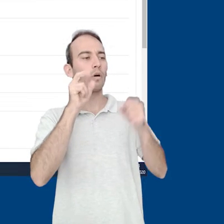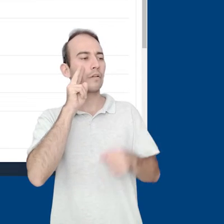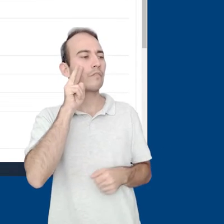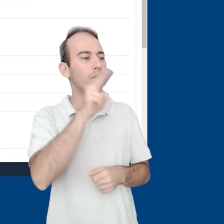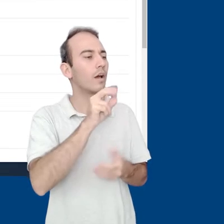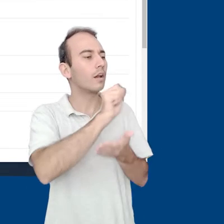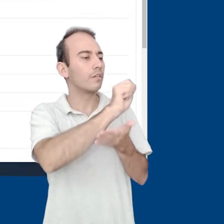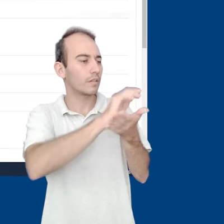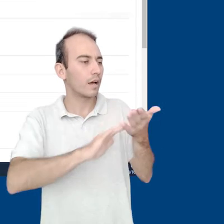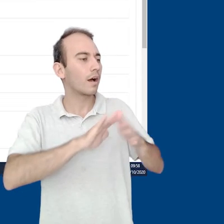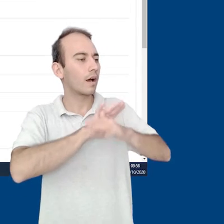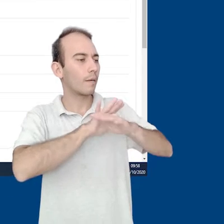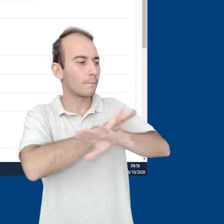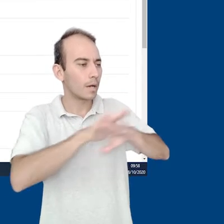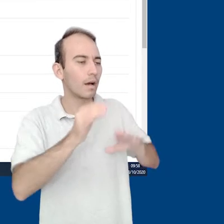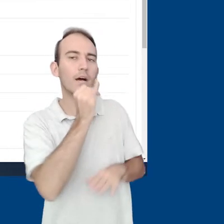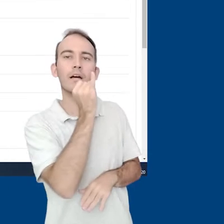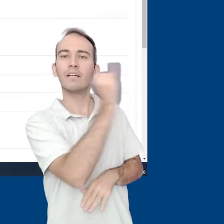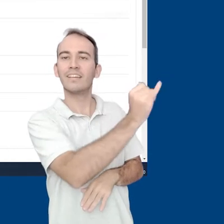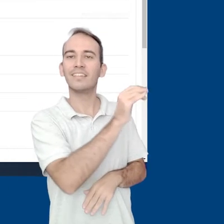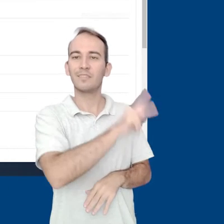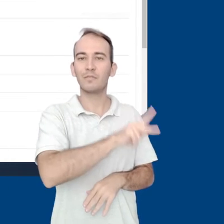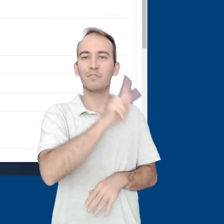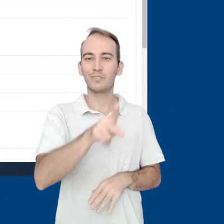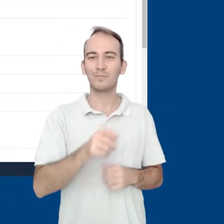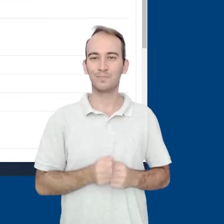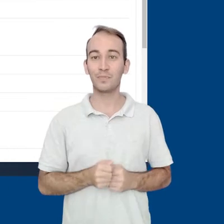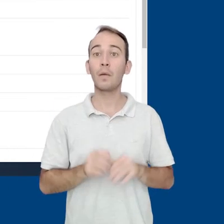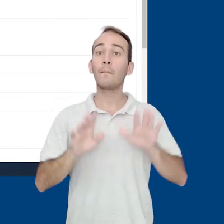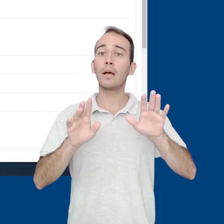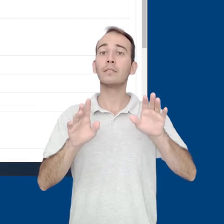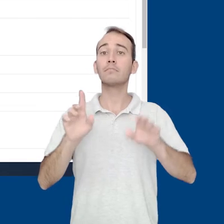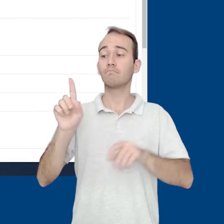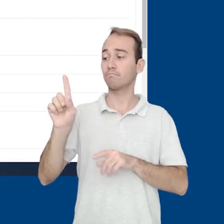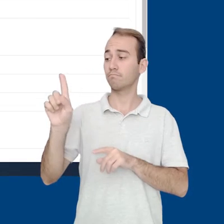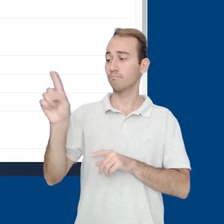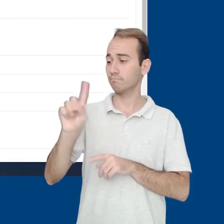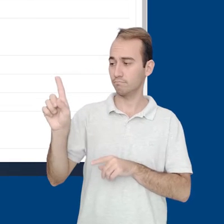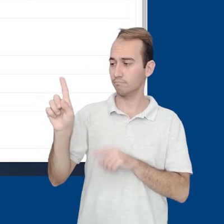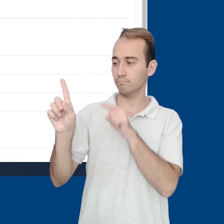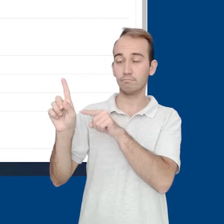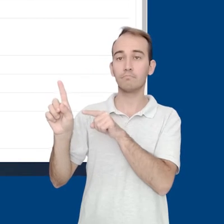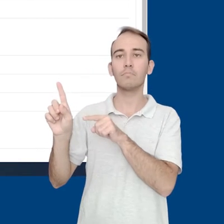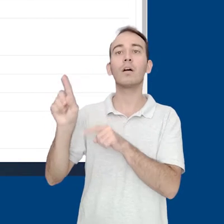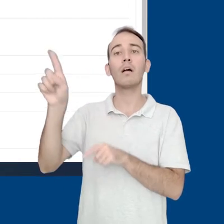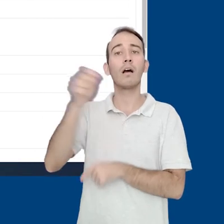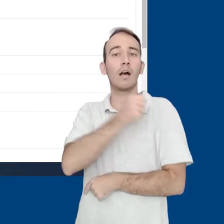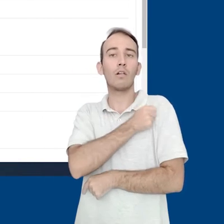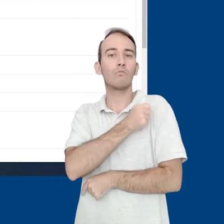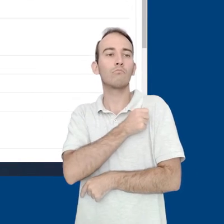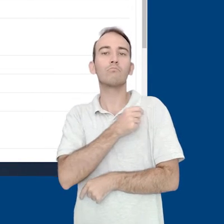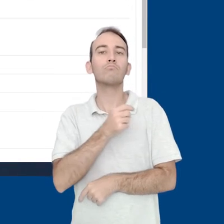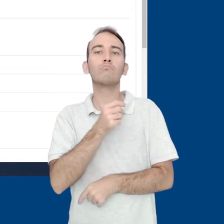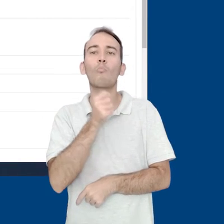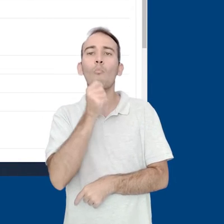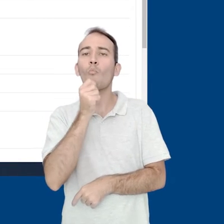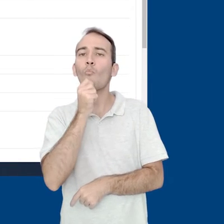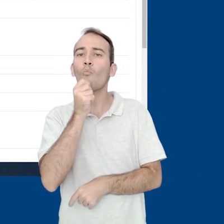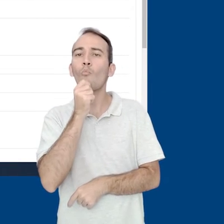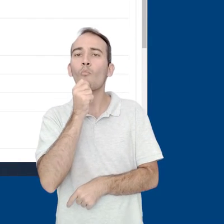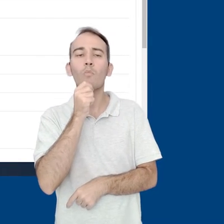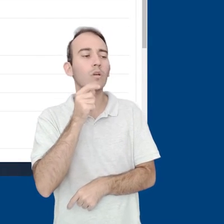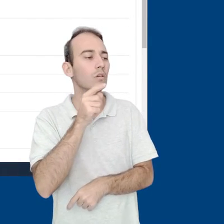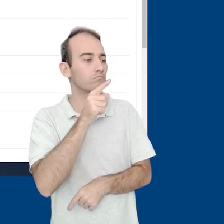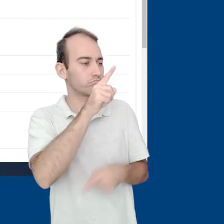e nas atividades. Se isso aqui é marcado como não, não é possível marcar